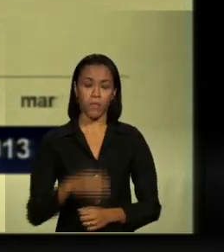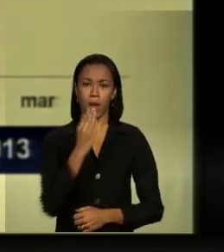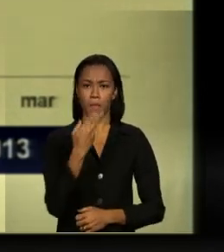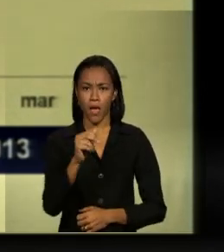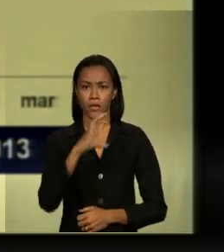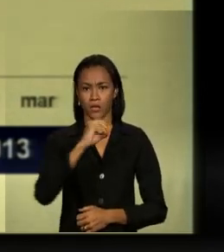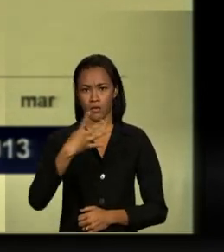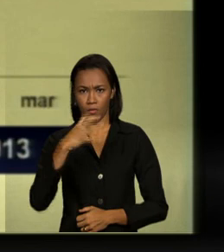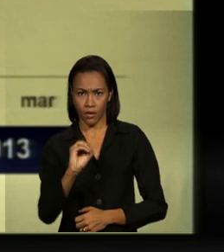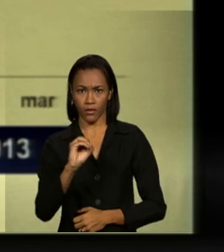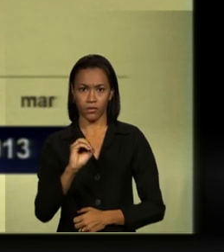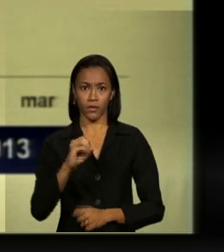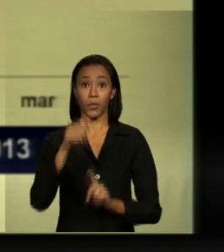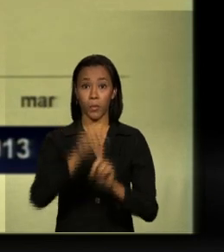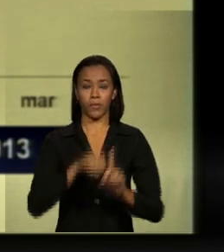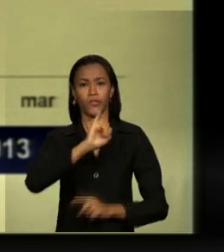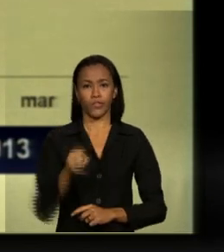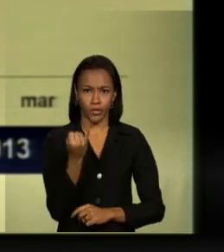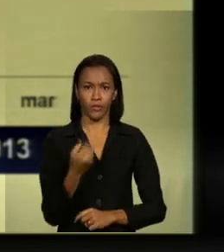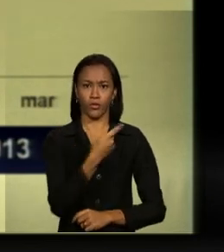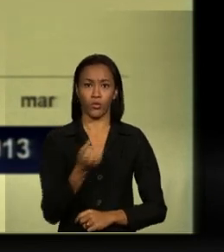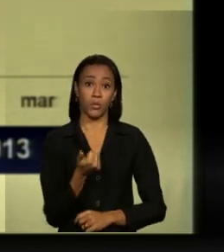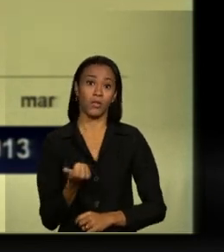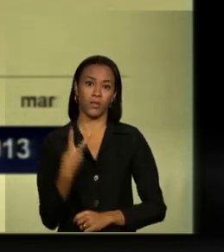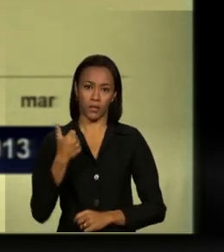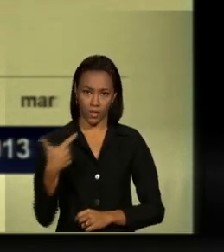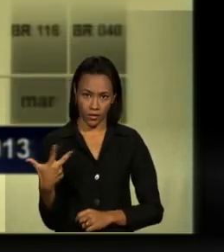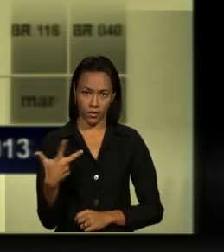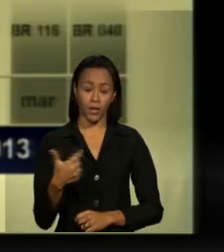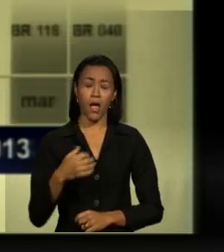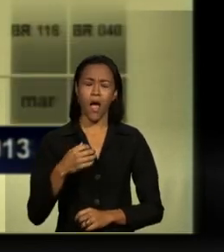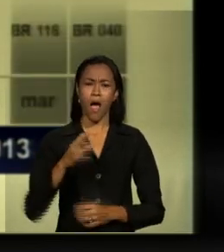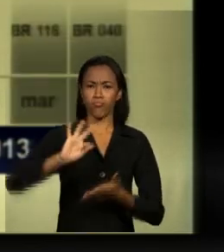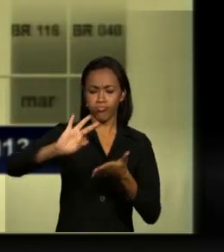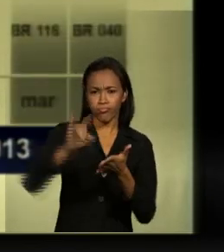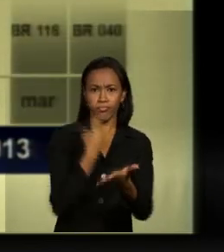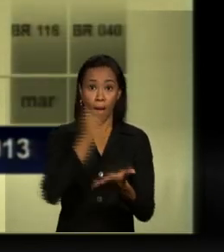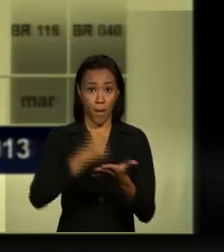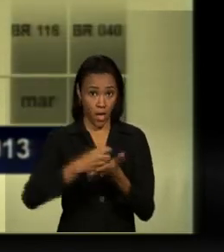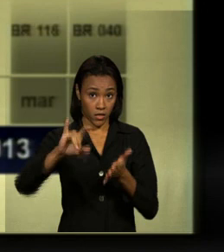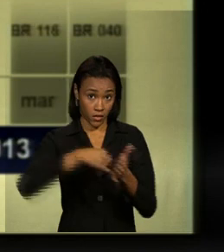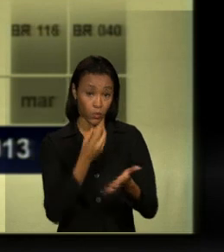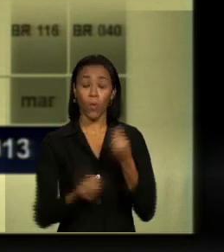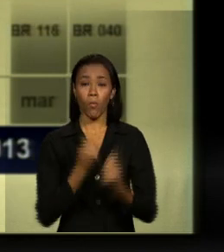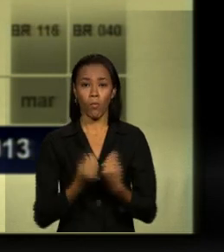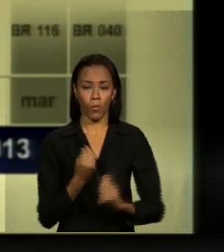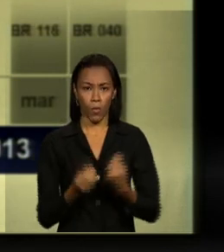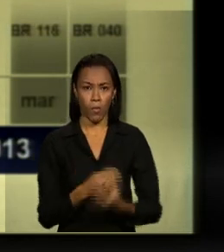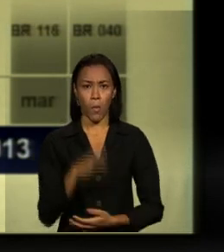br-040 em janeiro de 2013 assinatura de contratos